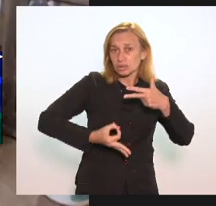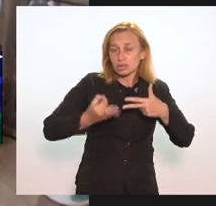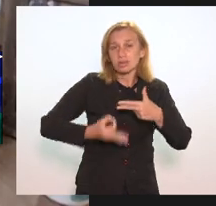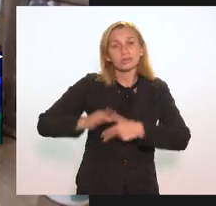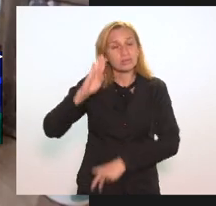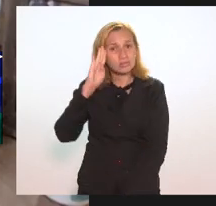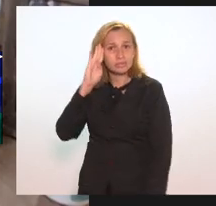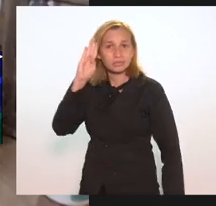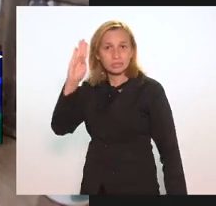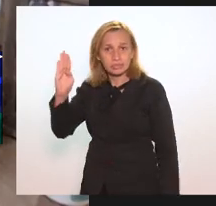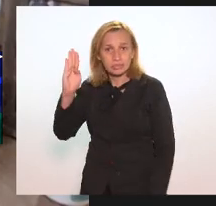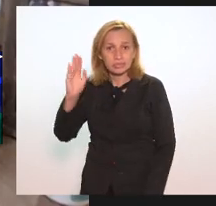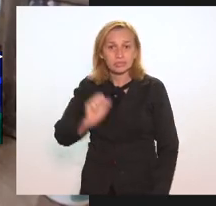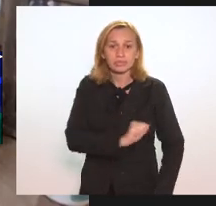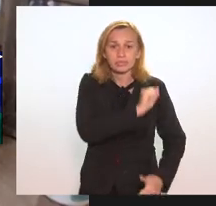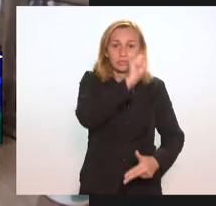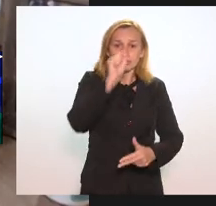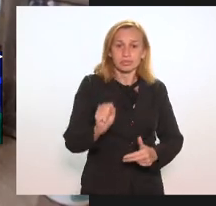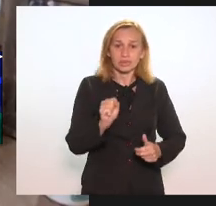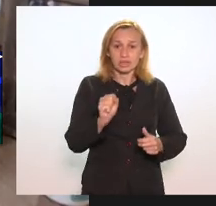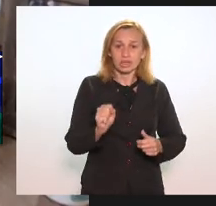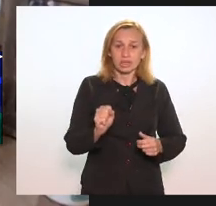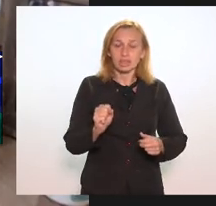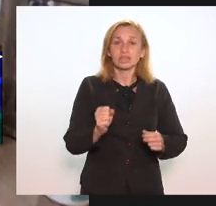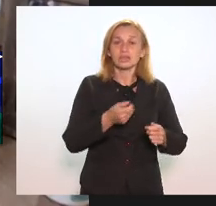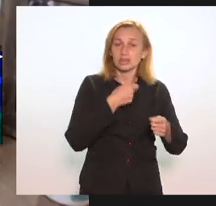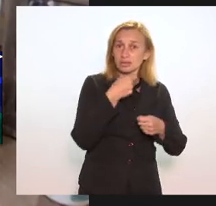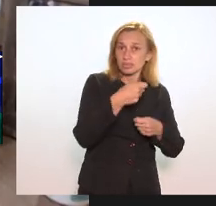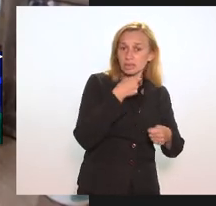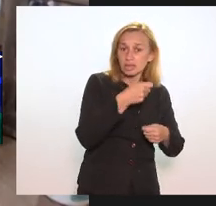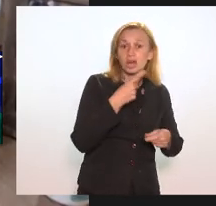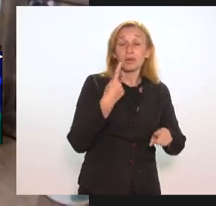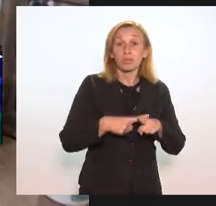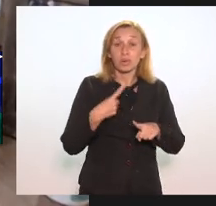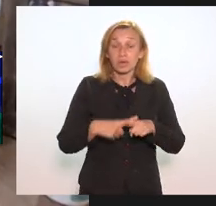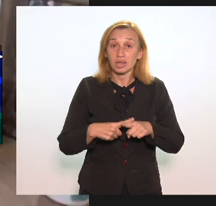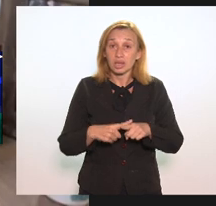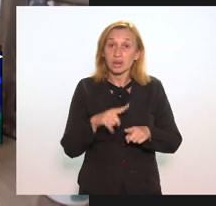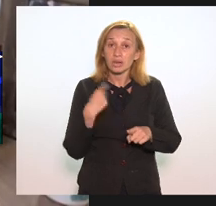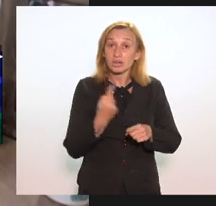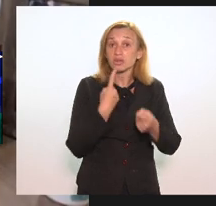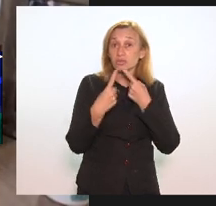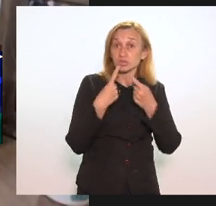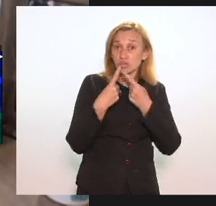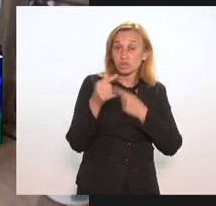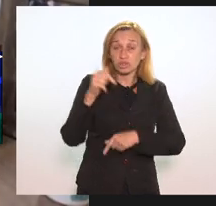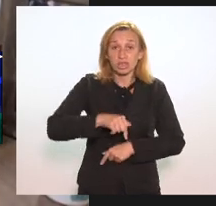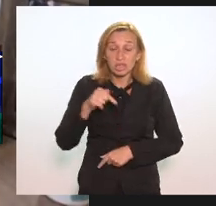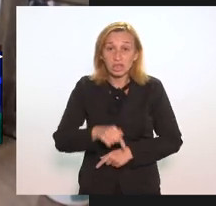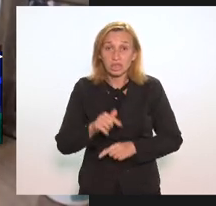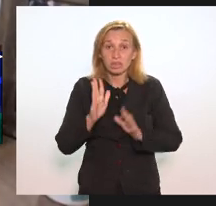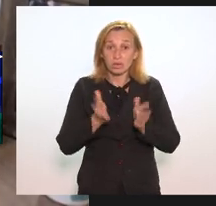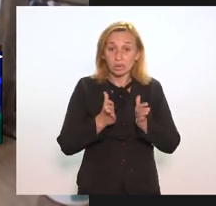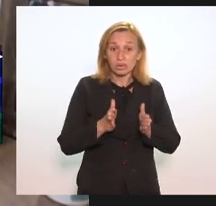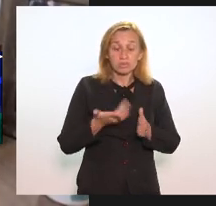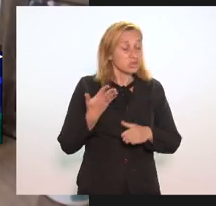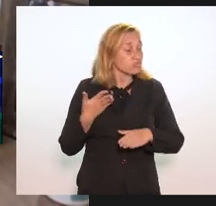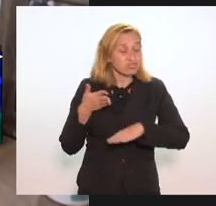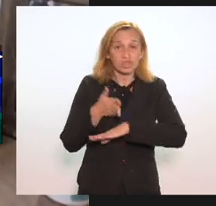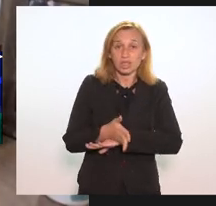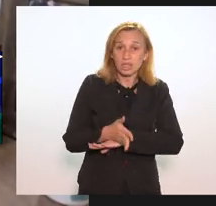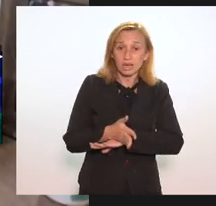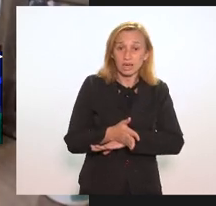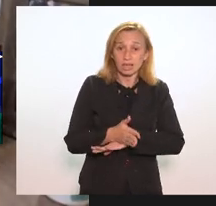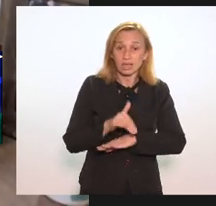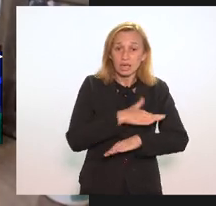e principalmente vou poder de imprensa o que talvez o que a gente está debatendo tá Olá